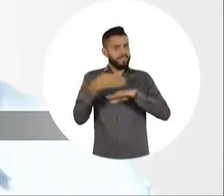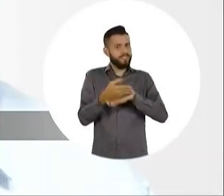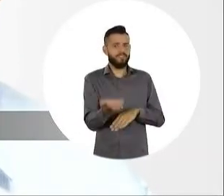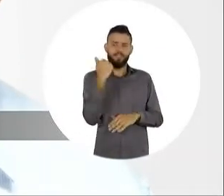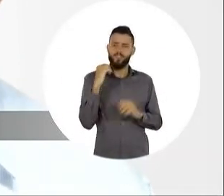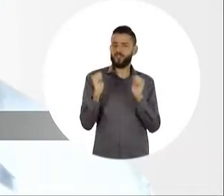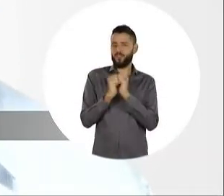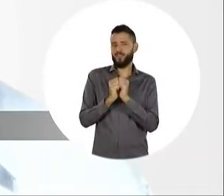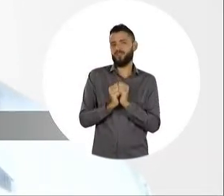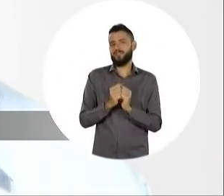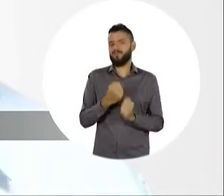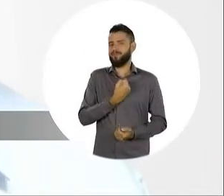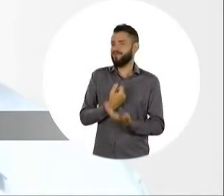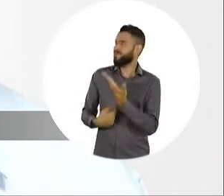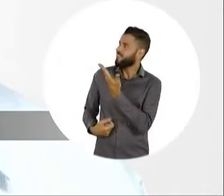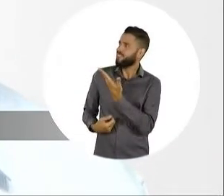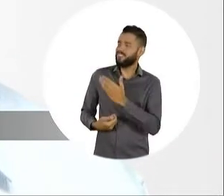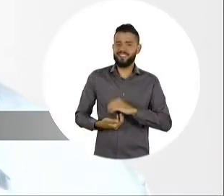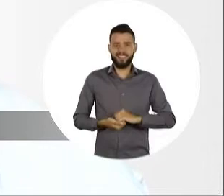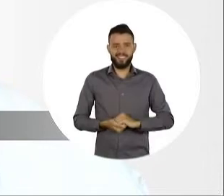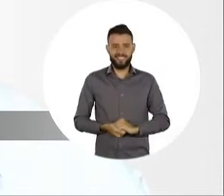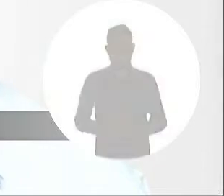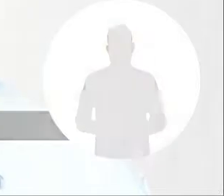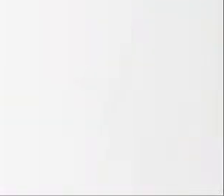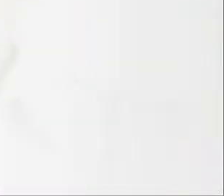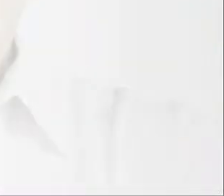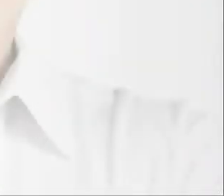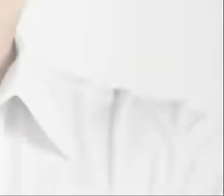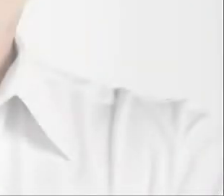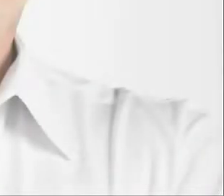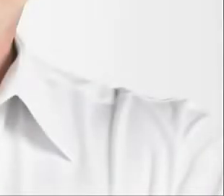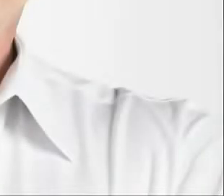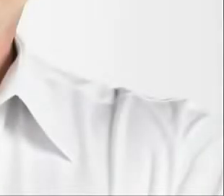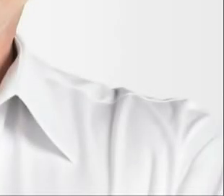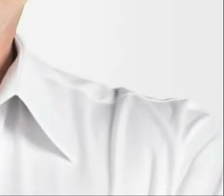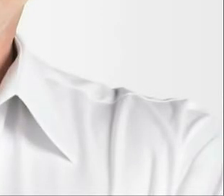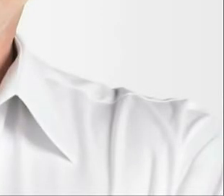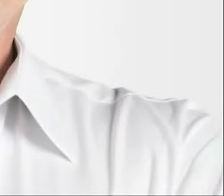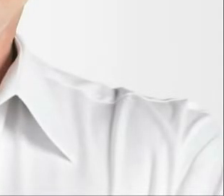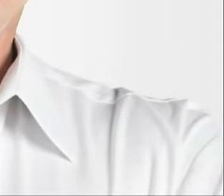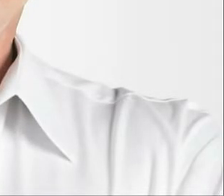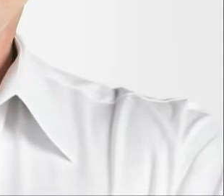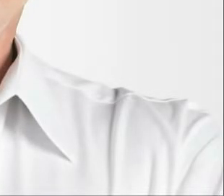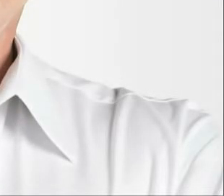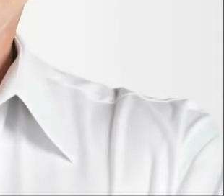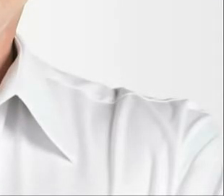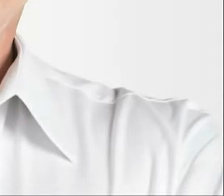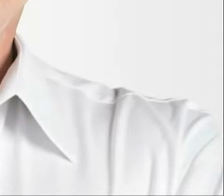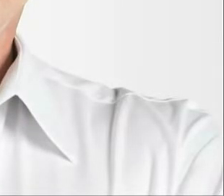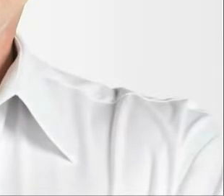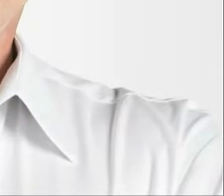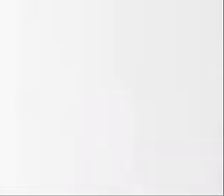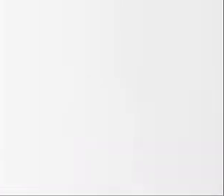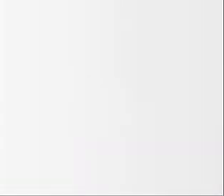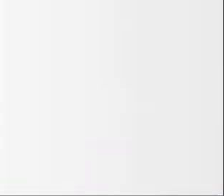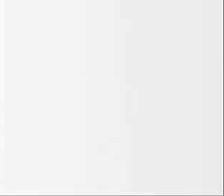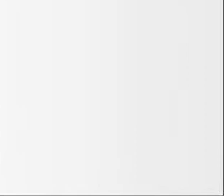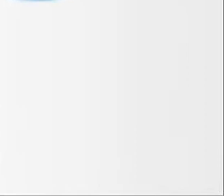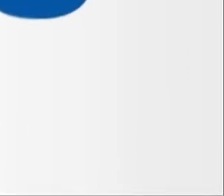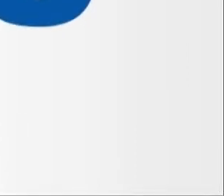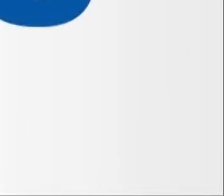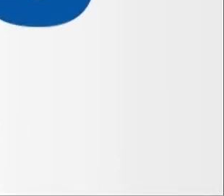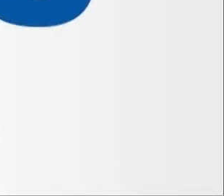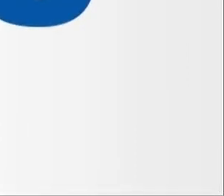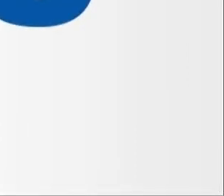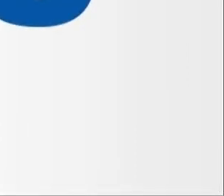Mercedes e vamos juntos. Walter Yoshi 5570. Partido Social Democrático.